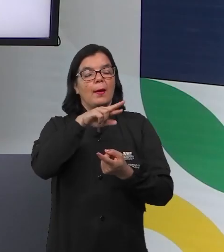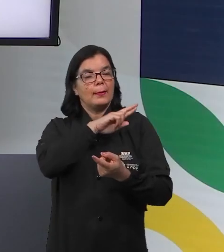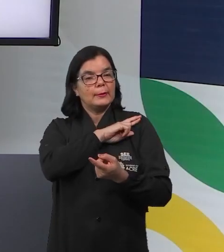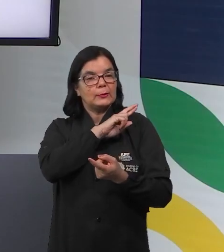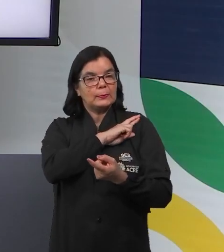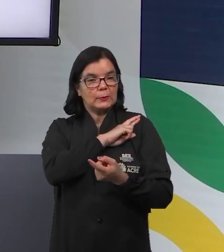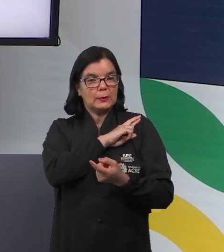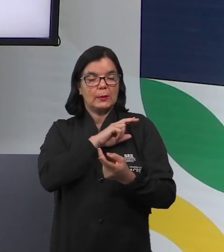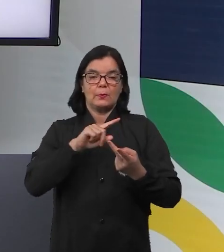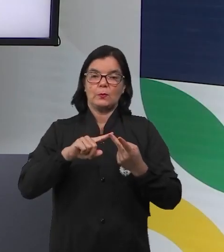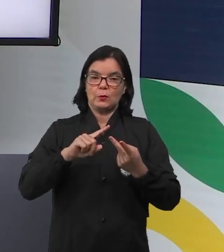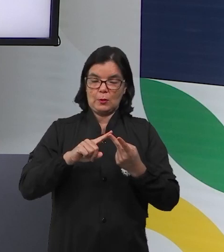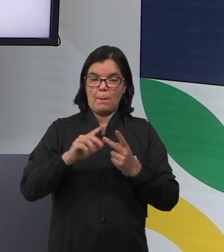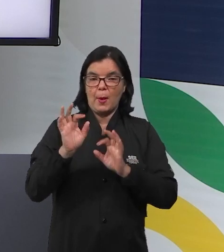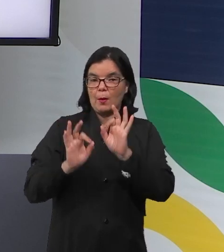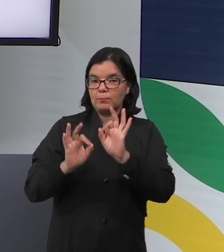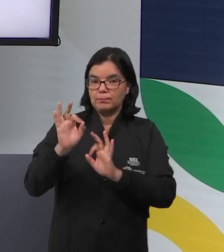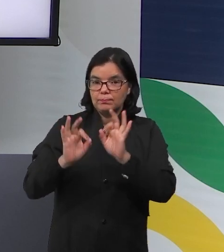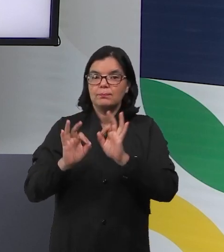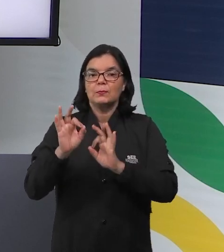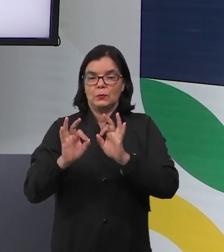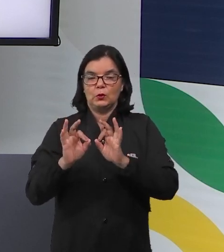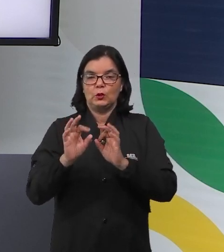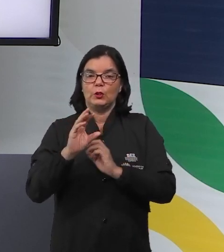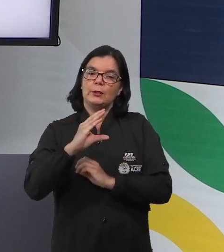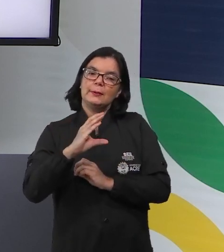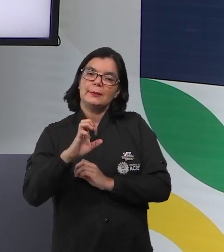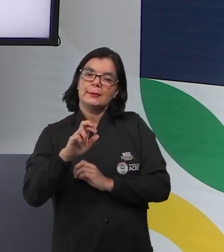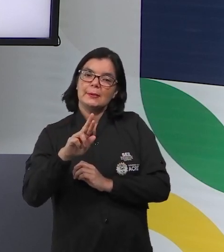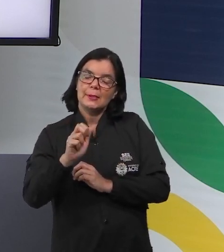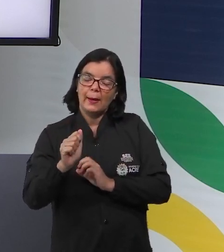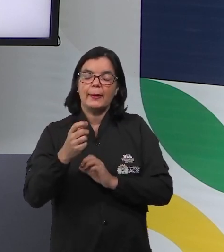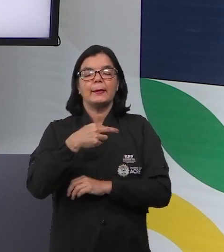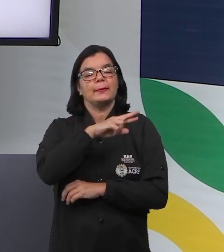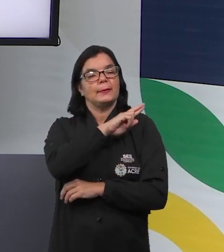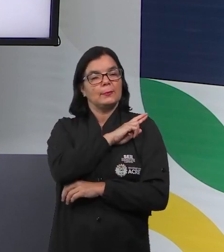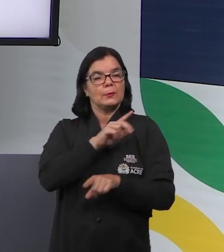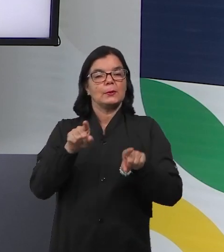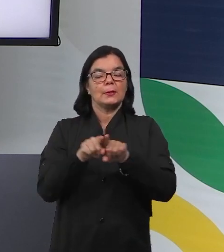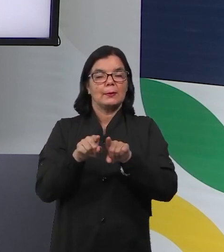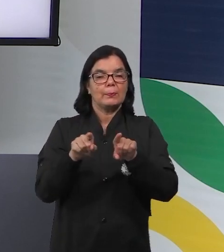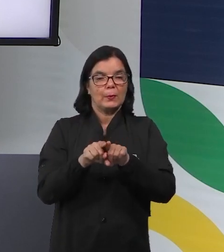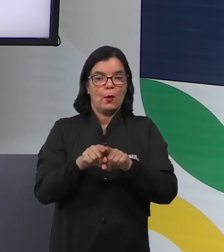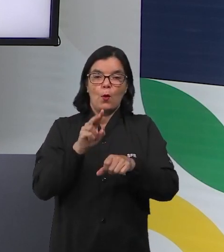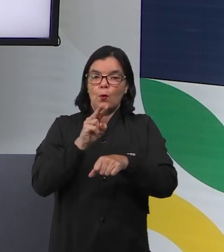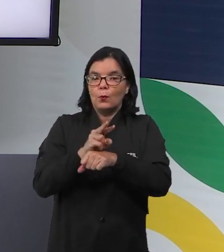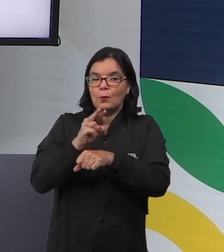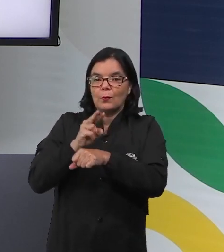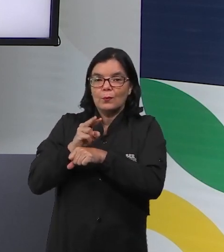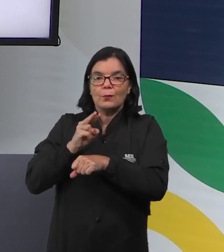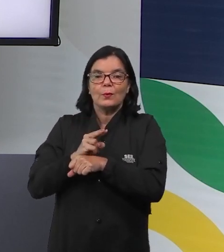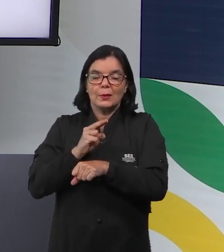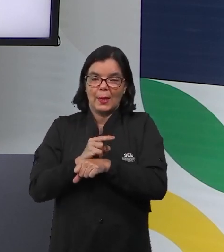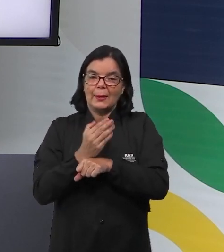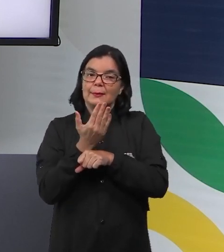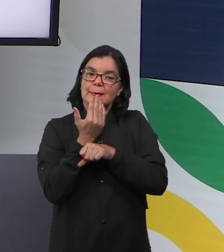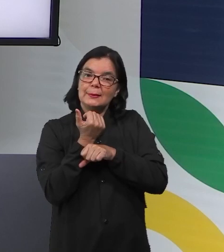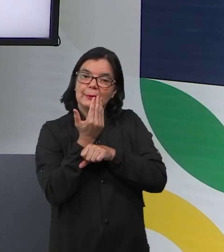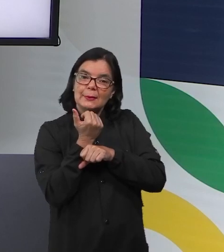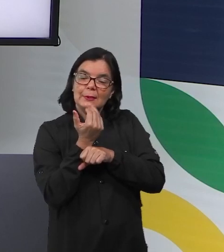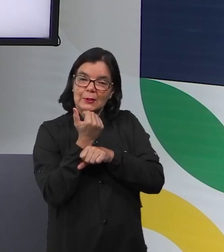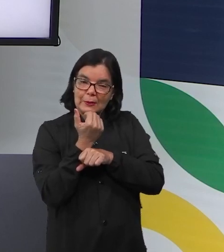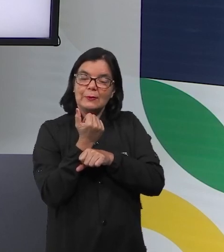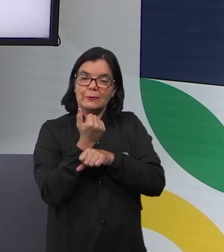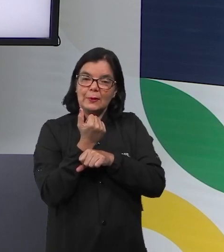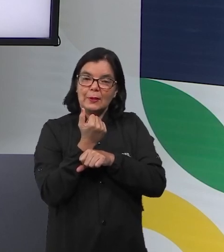responsáveis pela produção de cera e elas são responsáveis por cuidar, né, alimentar